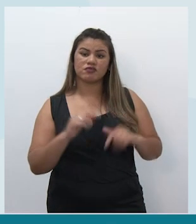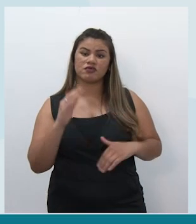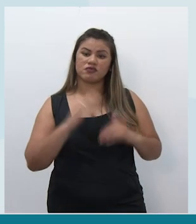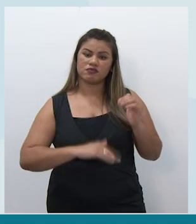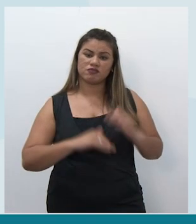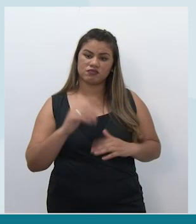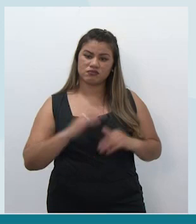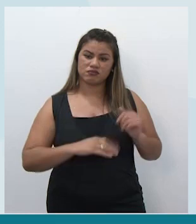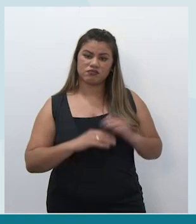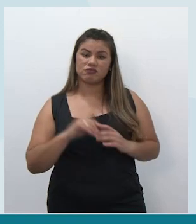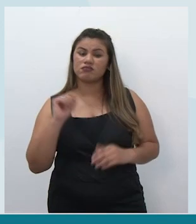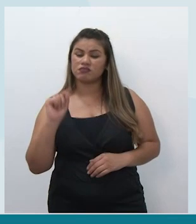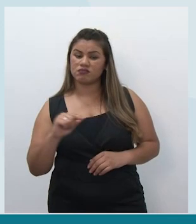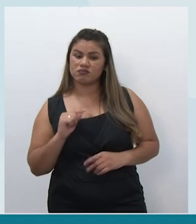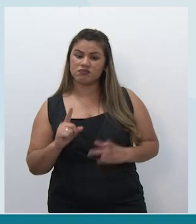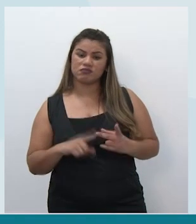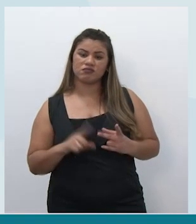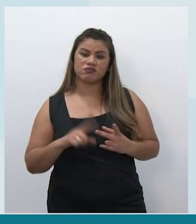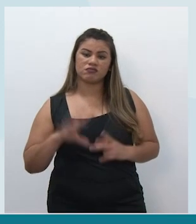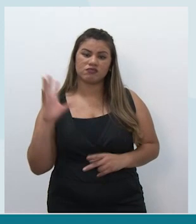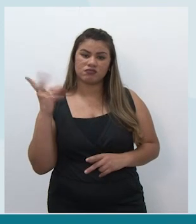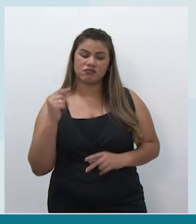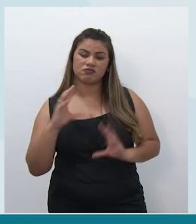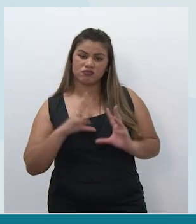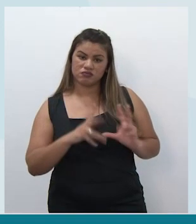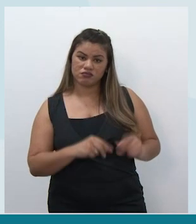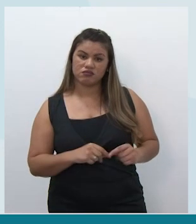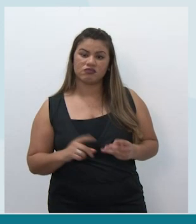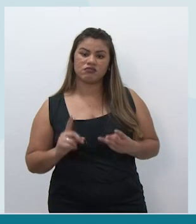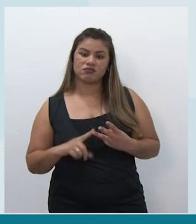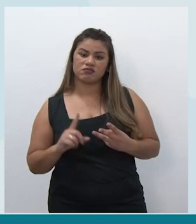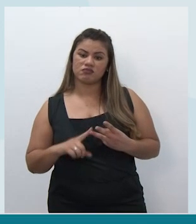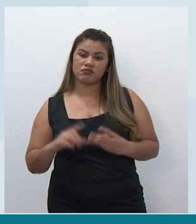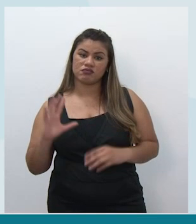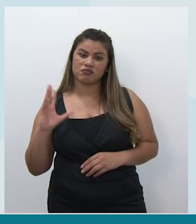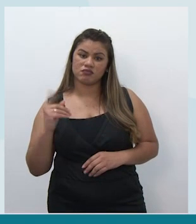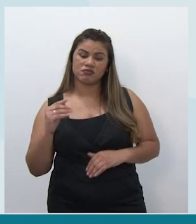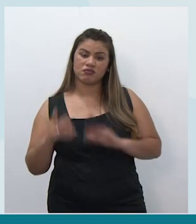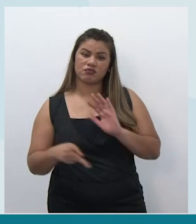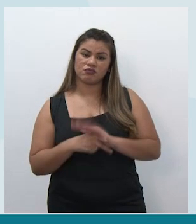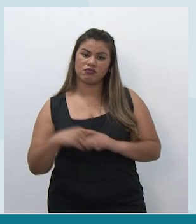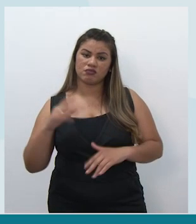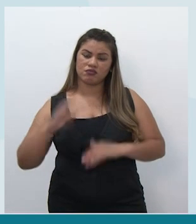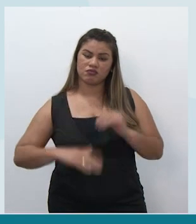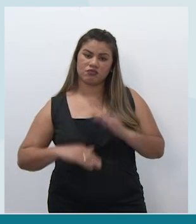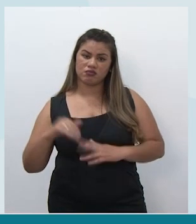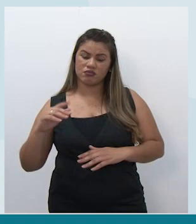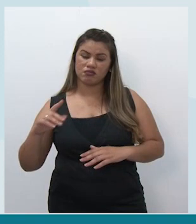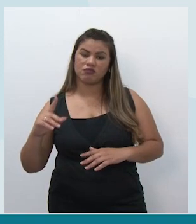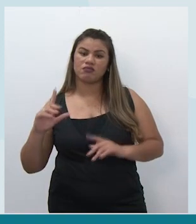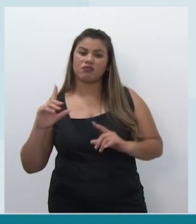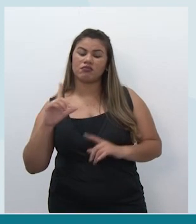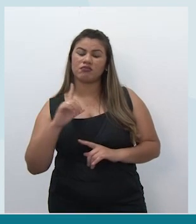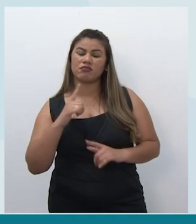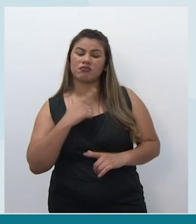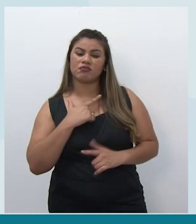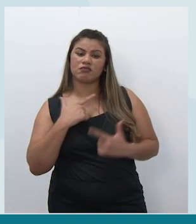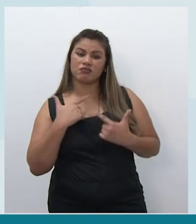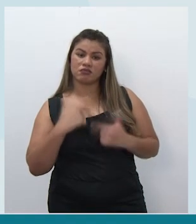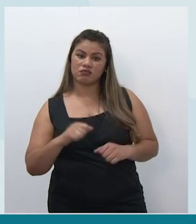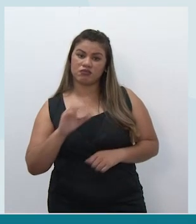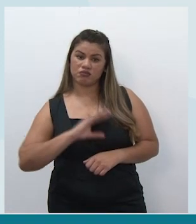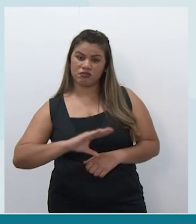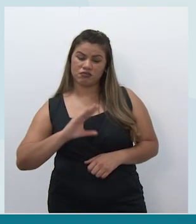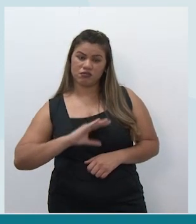que está sendo trabalhada ali, qual é a habilidade geral e quais são as habilidades de língua portuguesa, tá? Isso é fundamental pensando